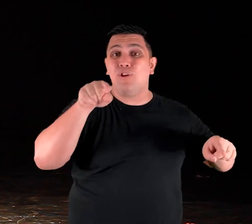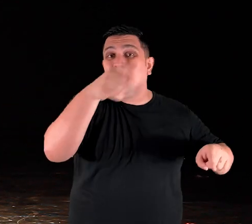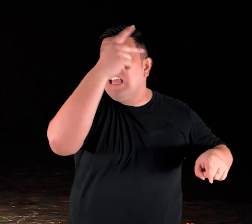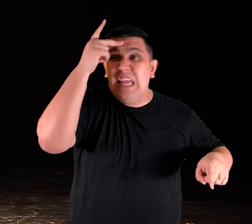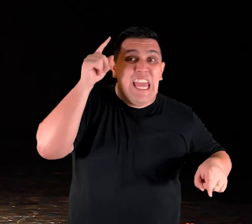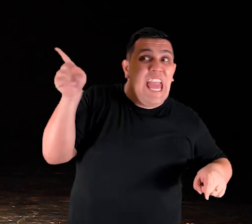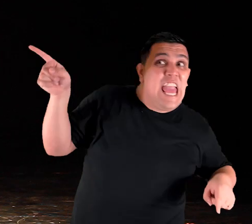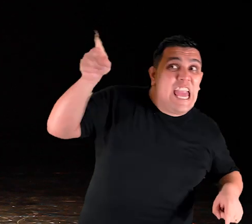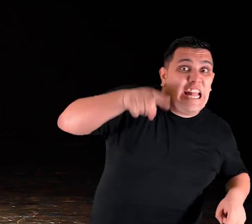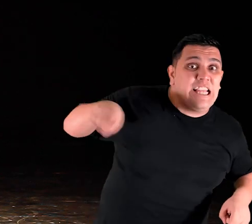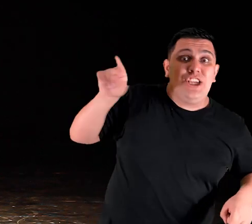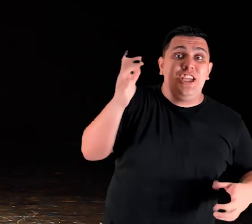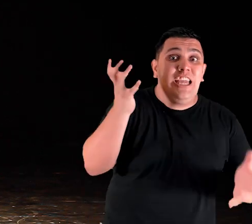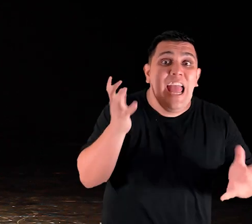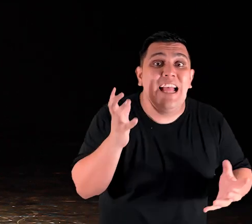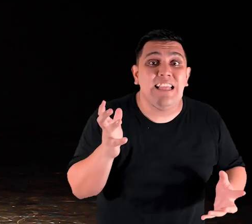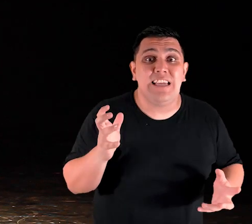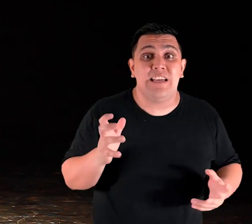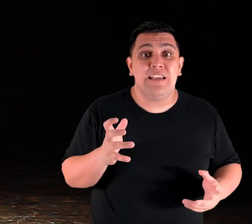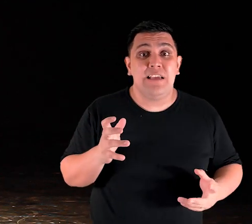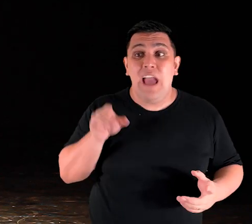querem.